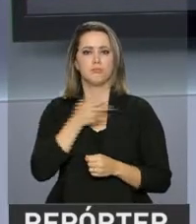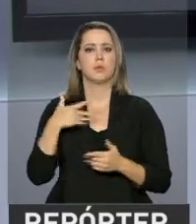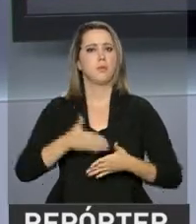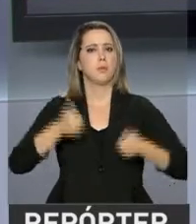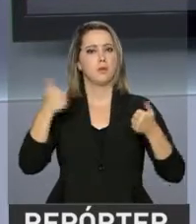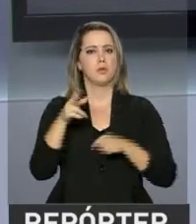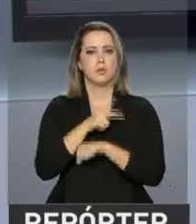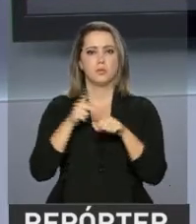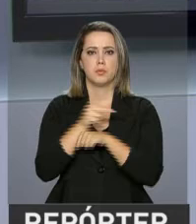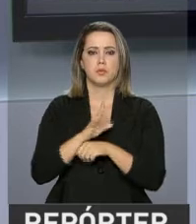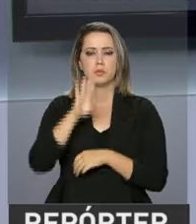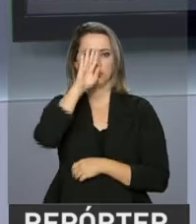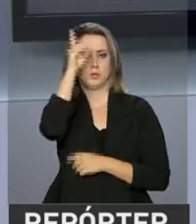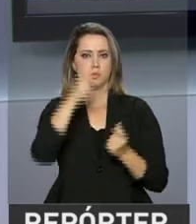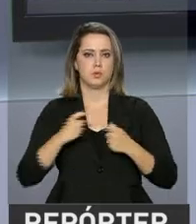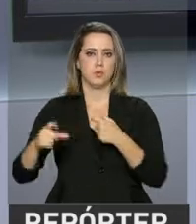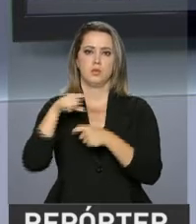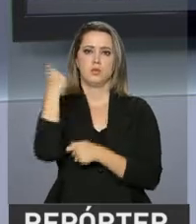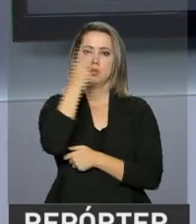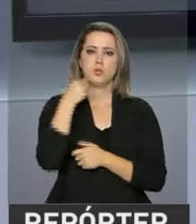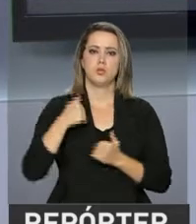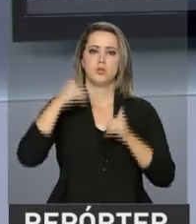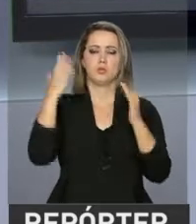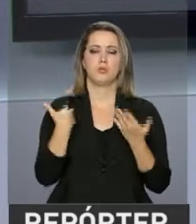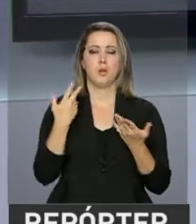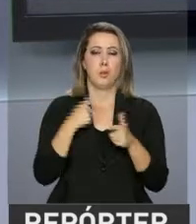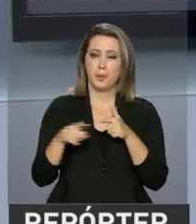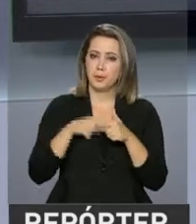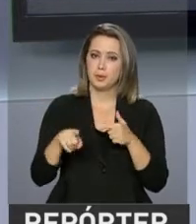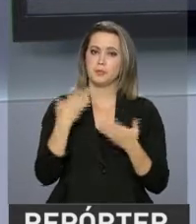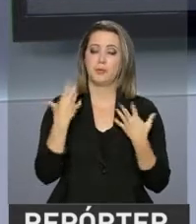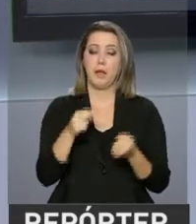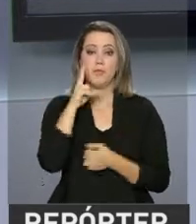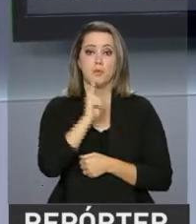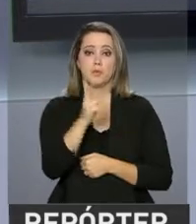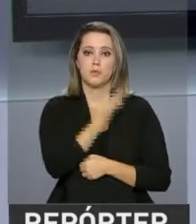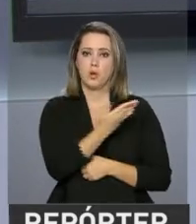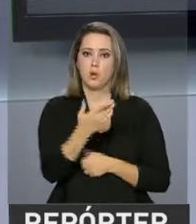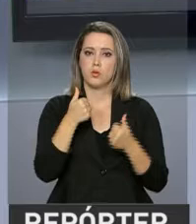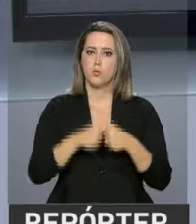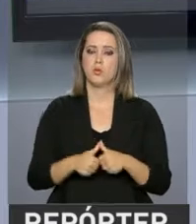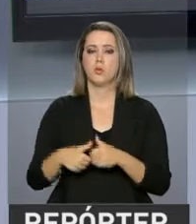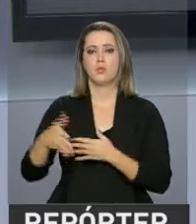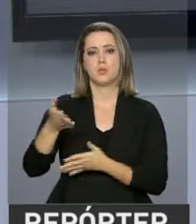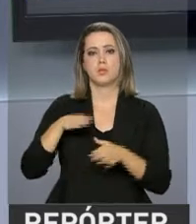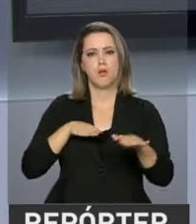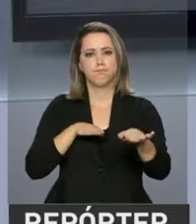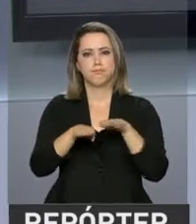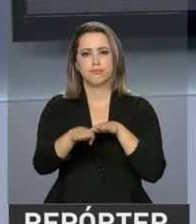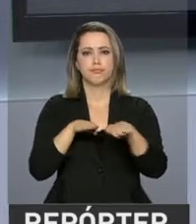nos locais e horários de maior incidência de acidentes e crimes nós vamos então ver como está o movimento agora